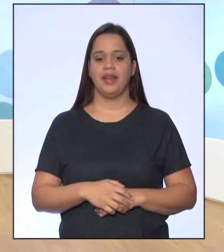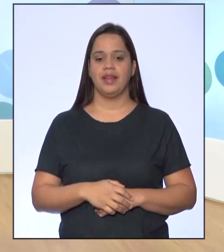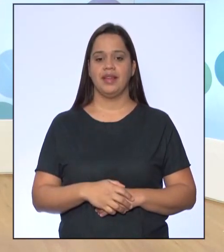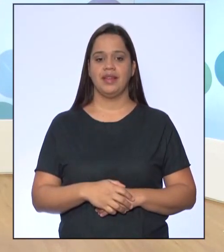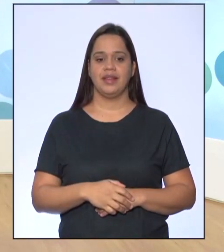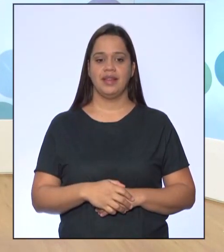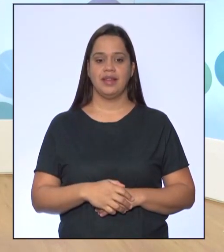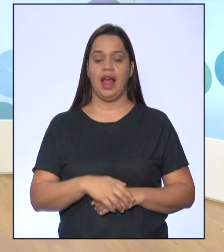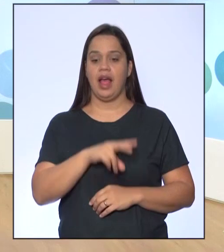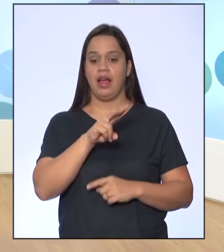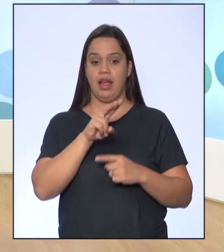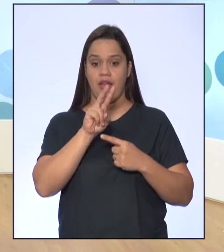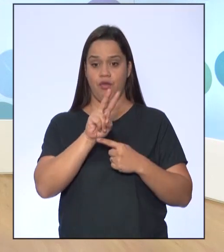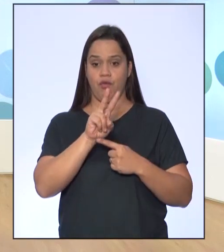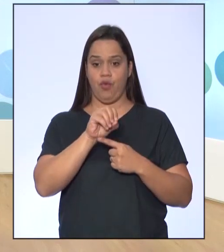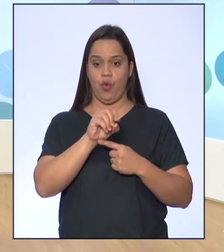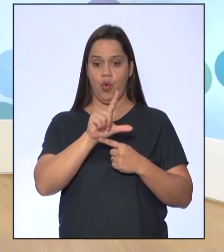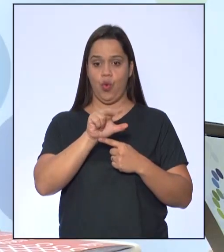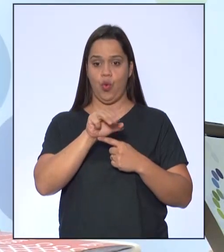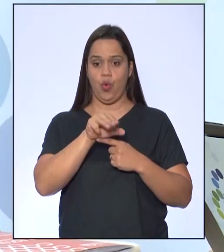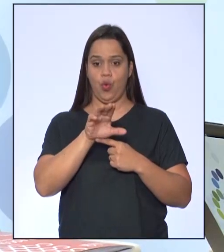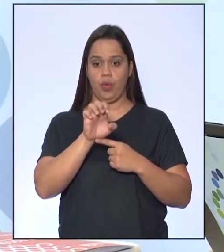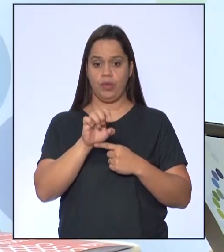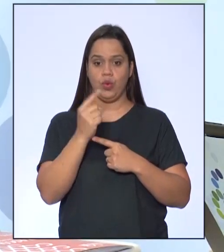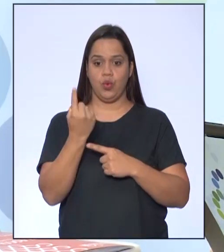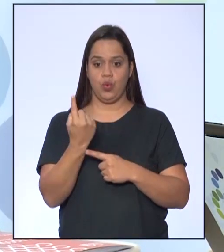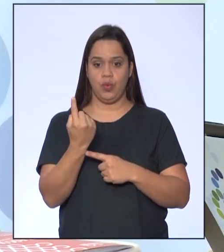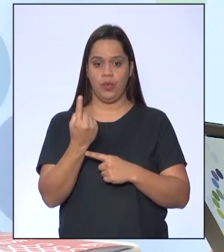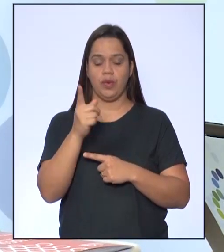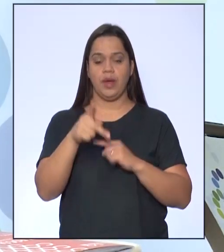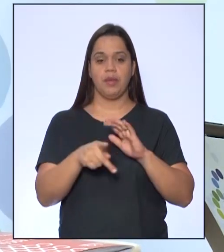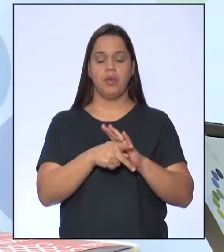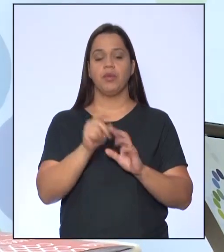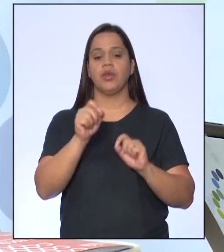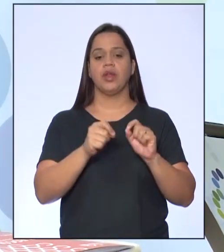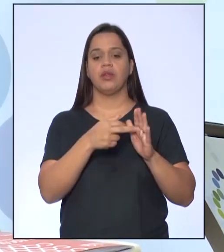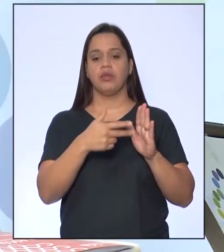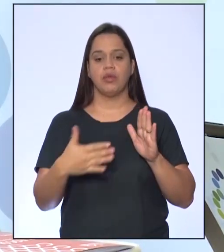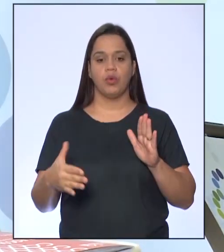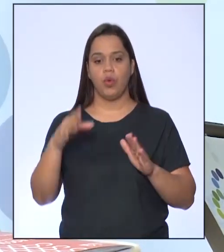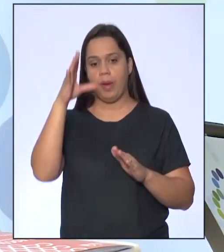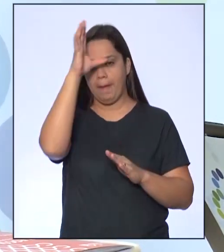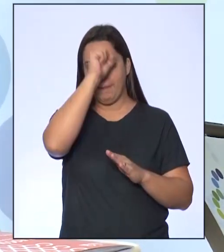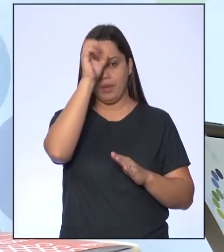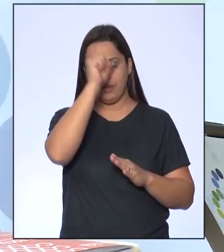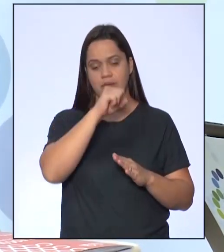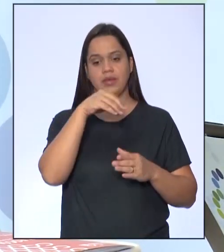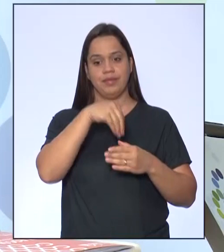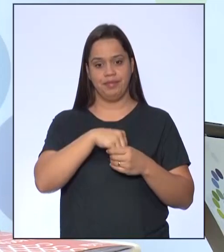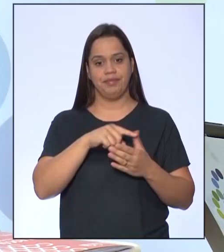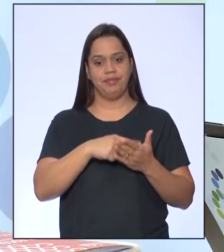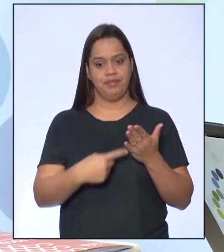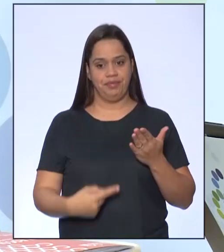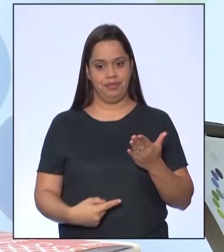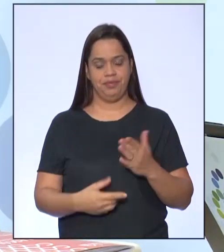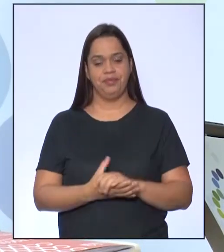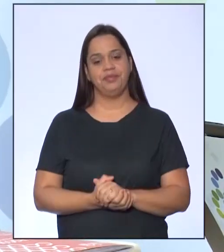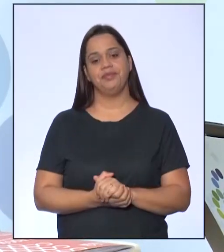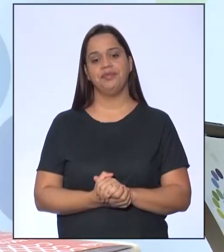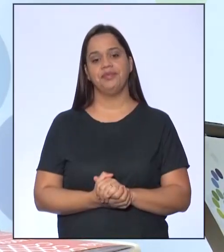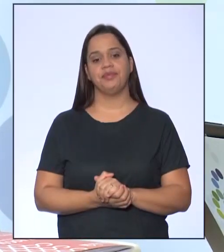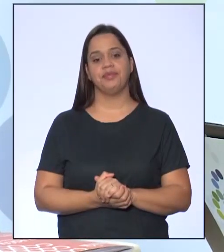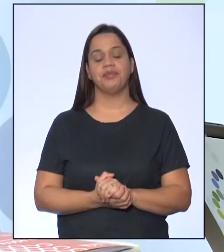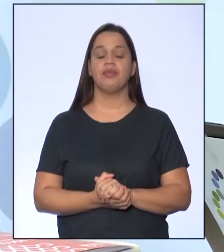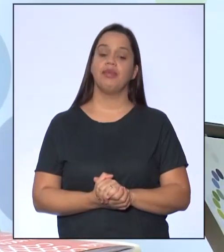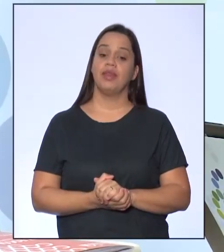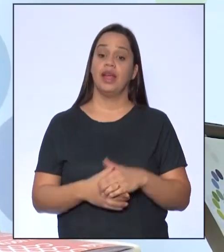Exatamente, é o volume 1, tá bom? Então, são as situações de aprendizagem que estão nele, ok? Então, vamos lá.